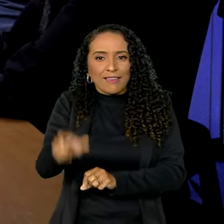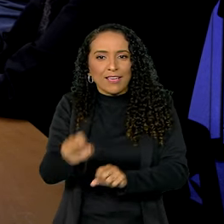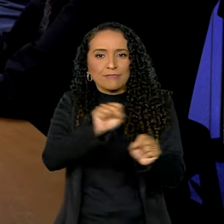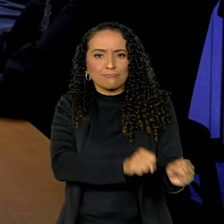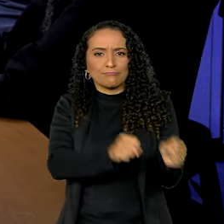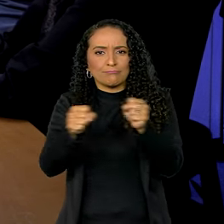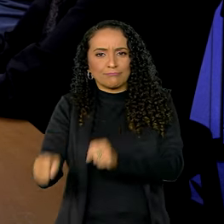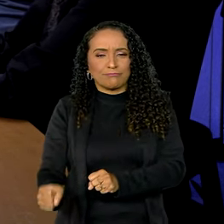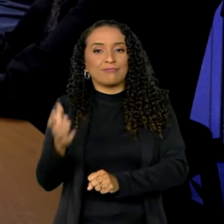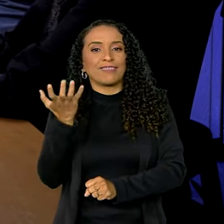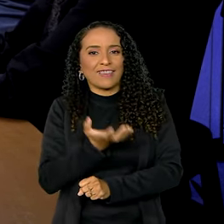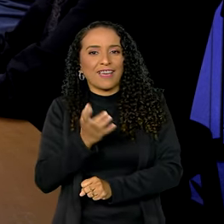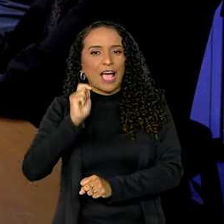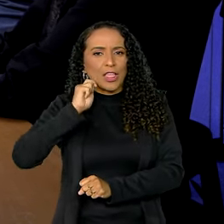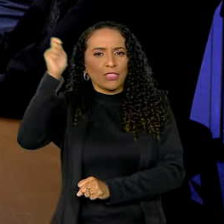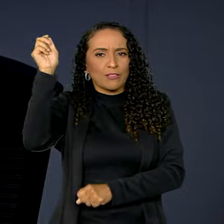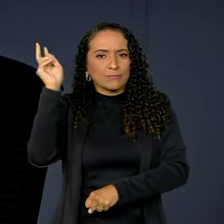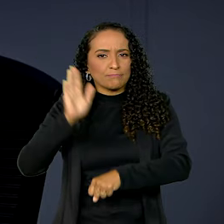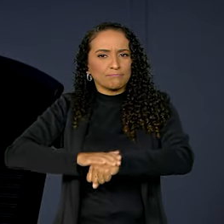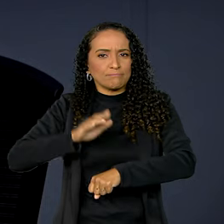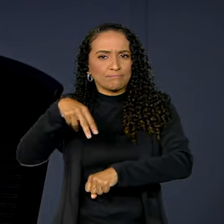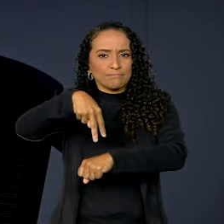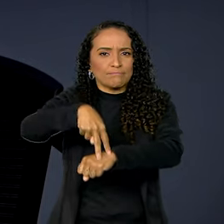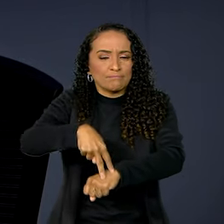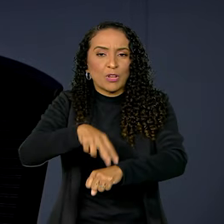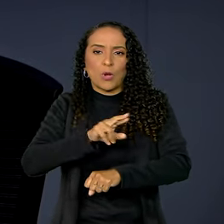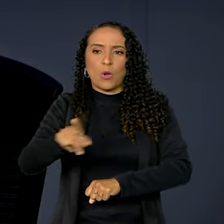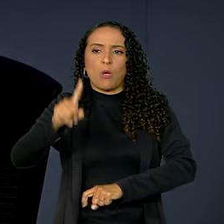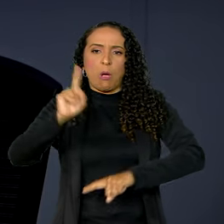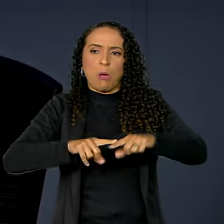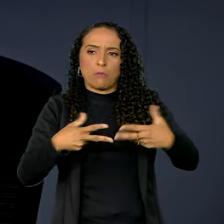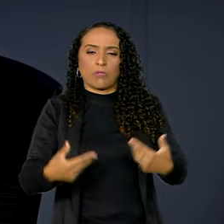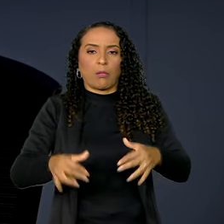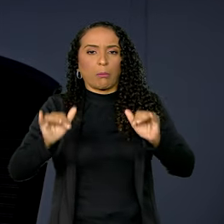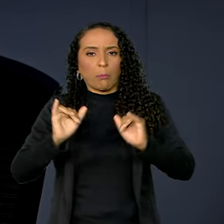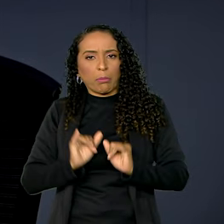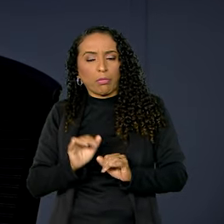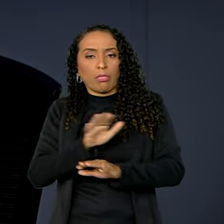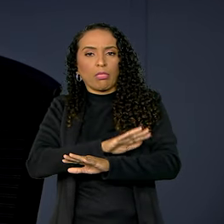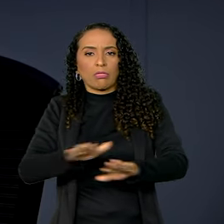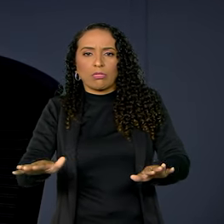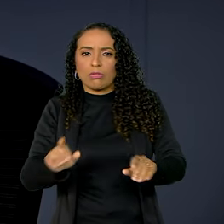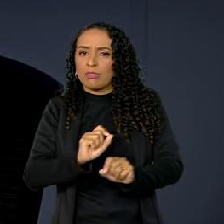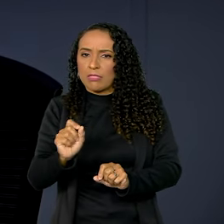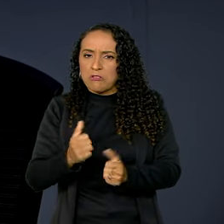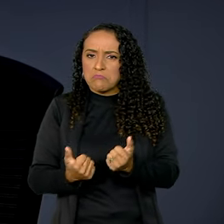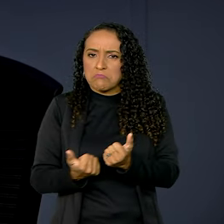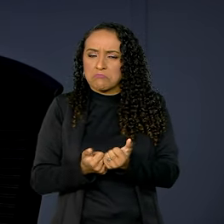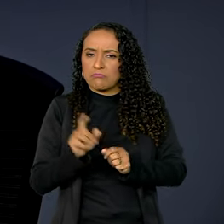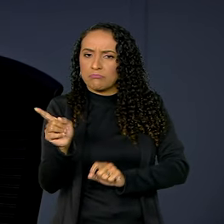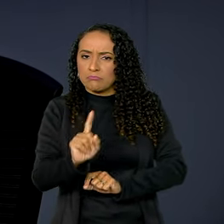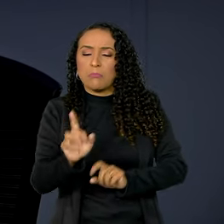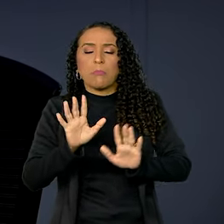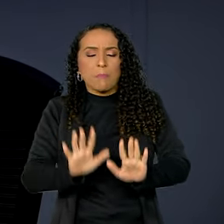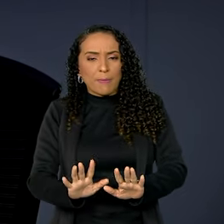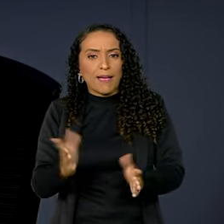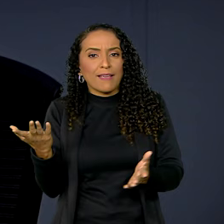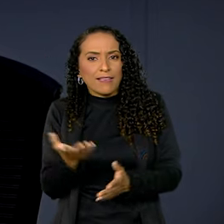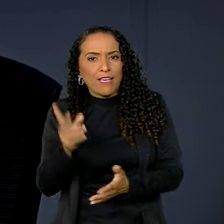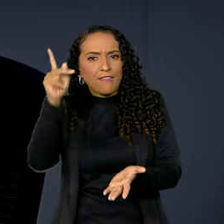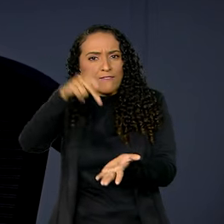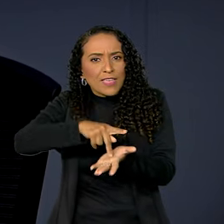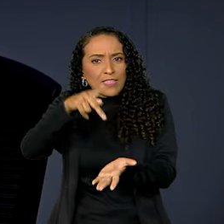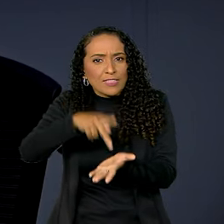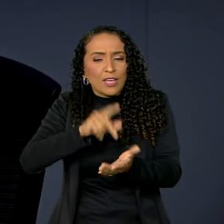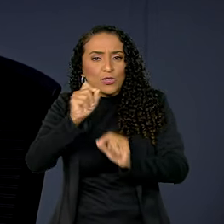empoderados eles são atoris ativos eles não são objetos passivos digamos assim de um assistencialismo mas eles querem